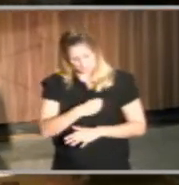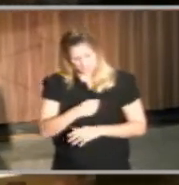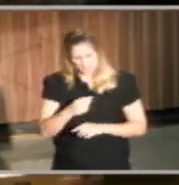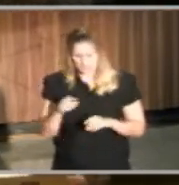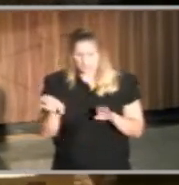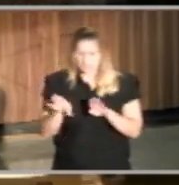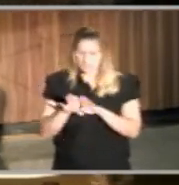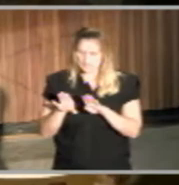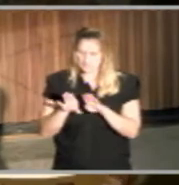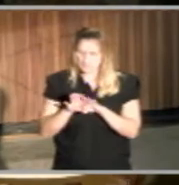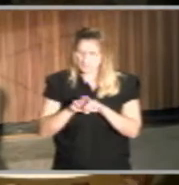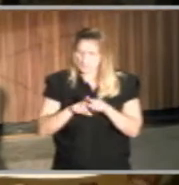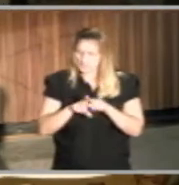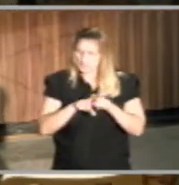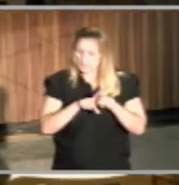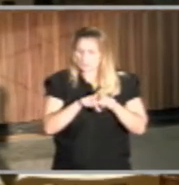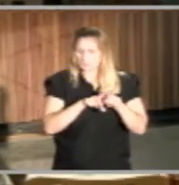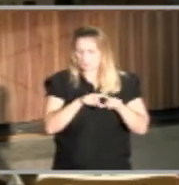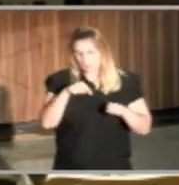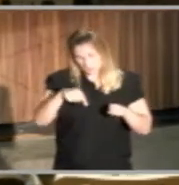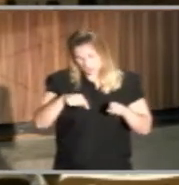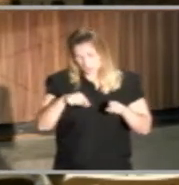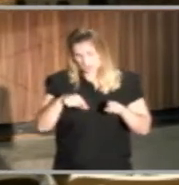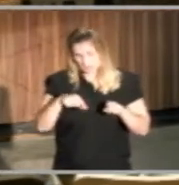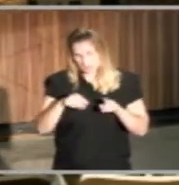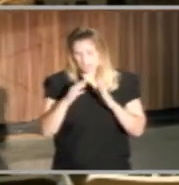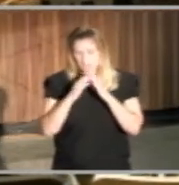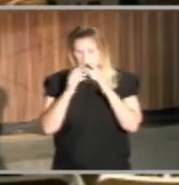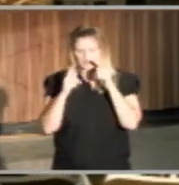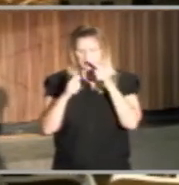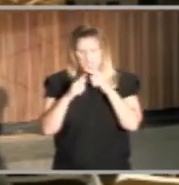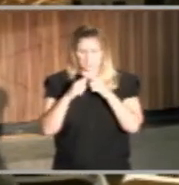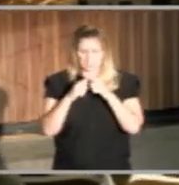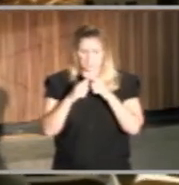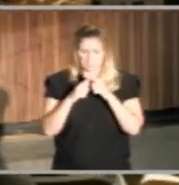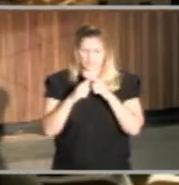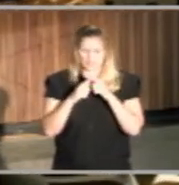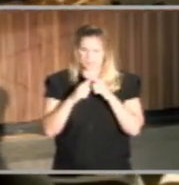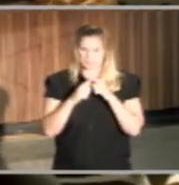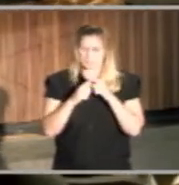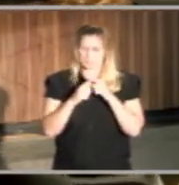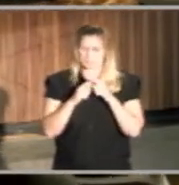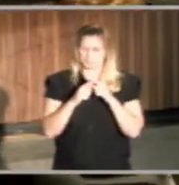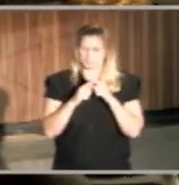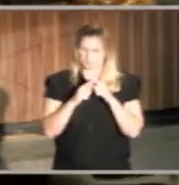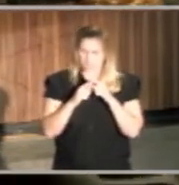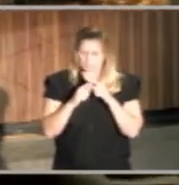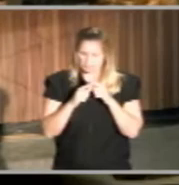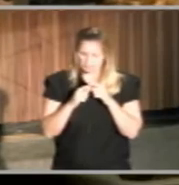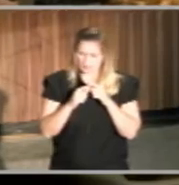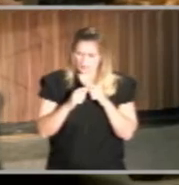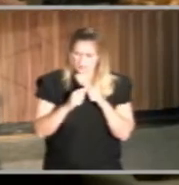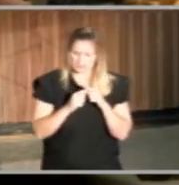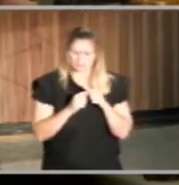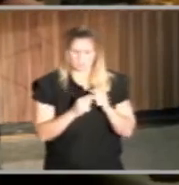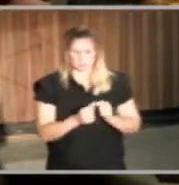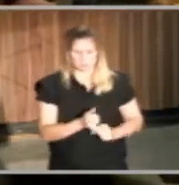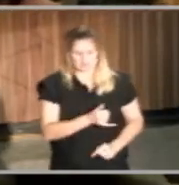Não permita que o inimigo entre e faça confusão, ou que alguém se entristeça com o outro. Ao contrário,